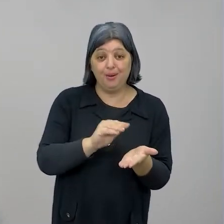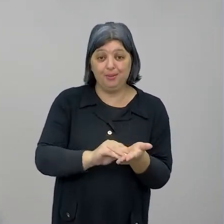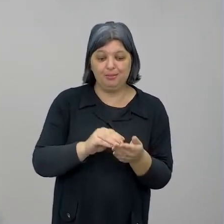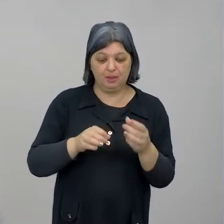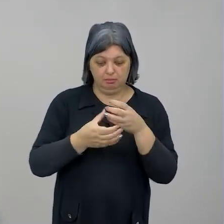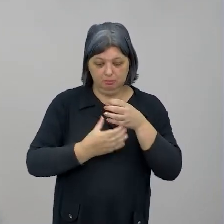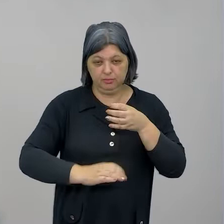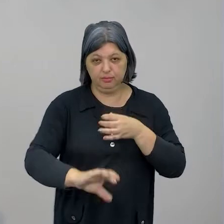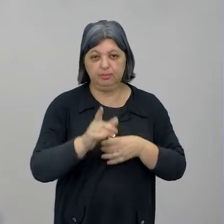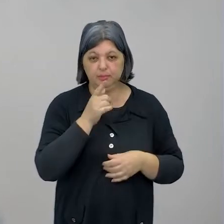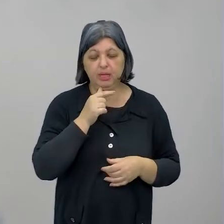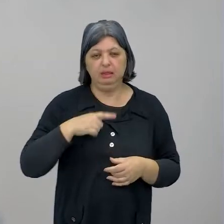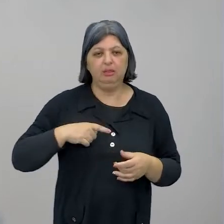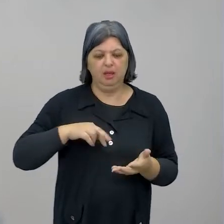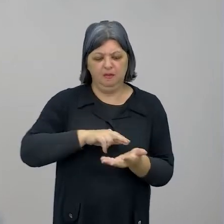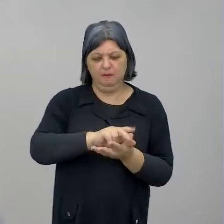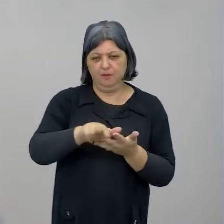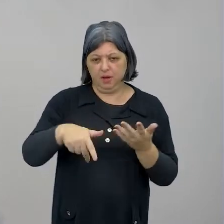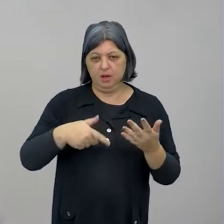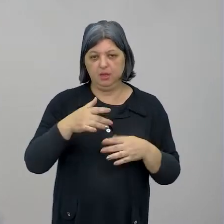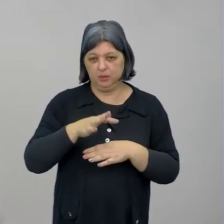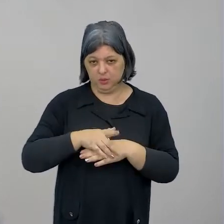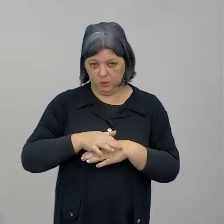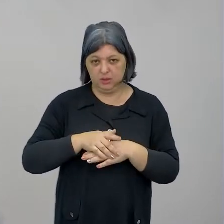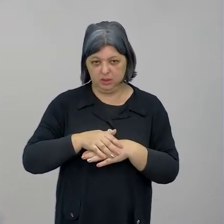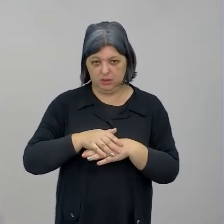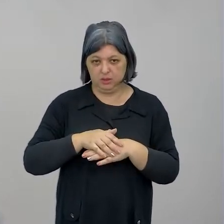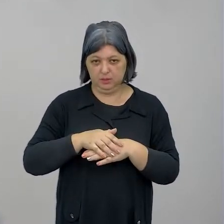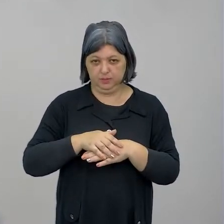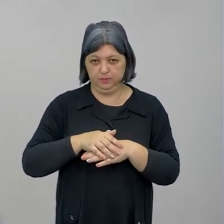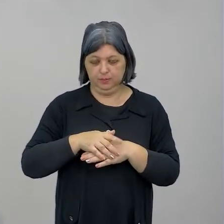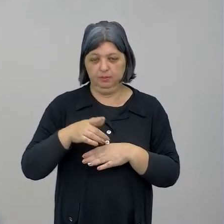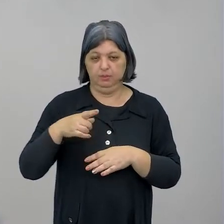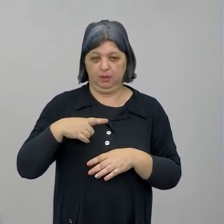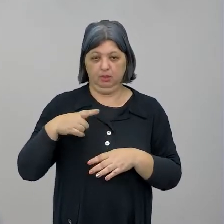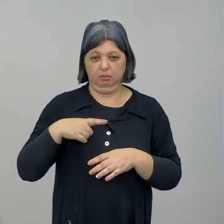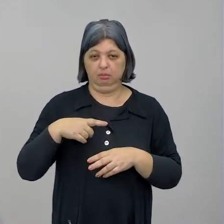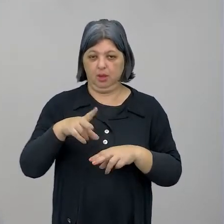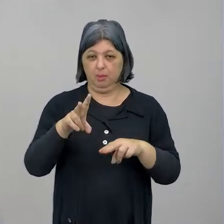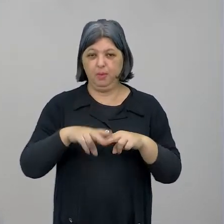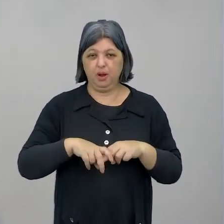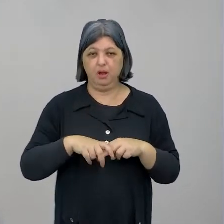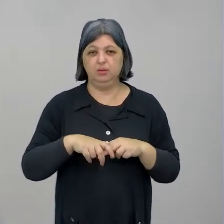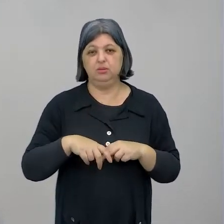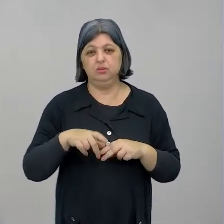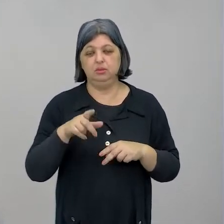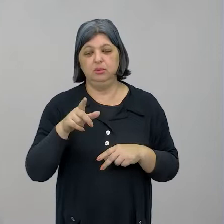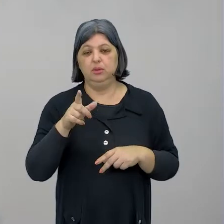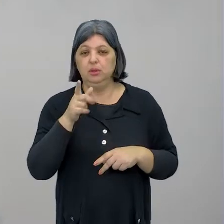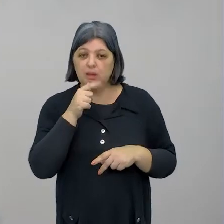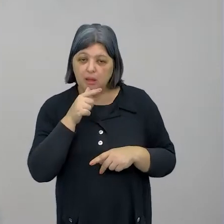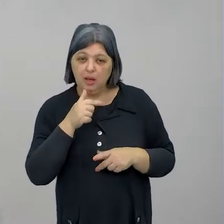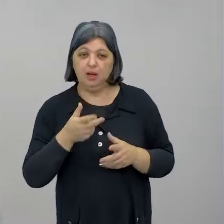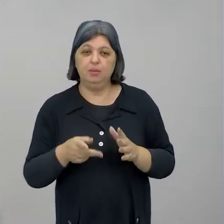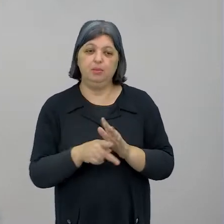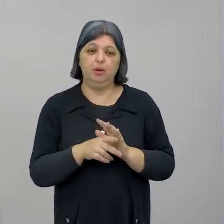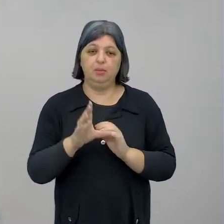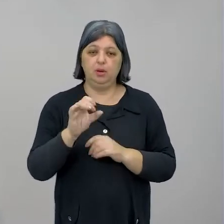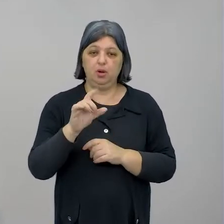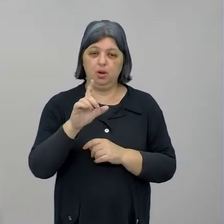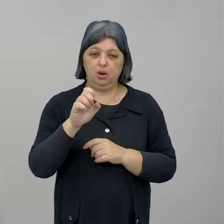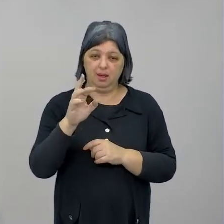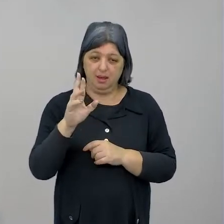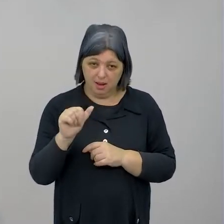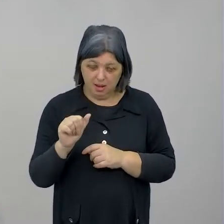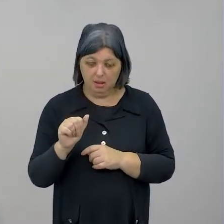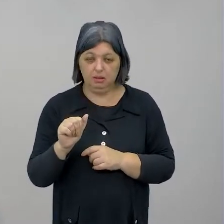por exemplo, várias doenças aí de veiculação hídrica, que são doenças, por exemplo, como a cólera, uma